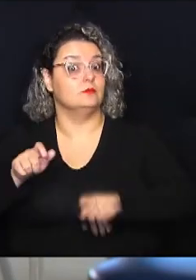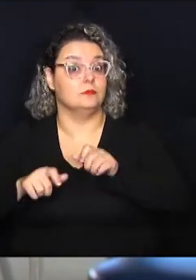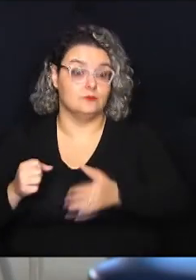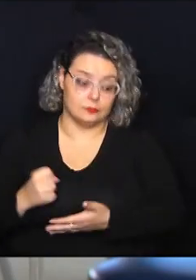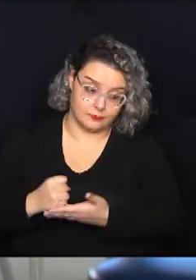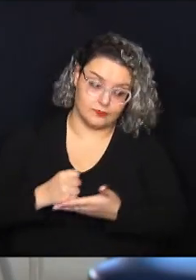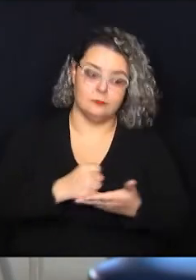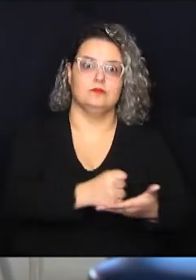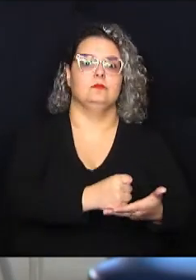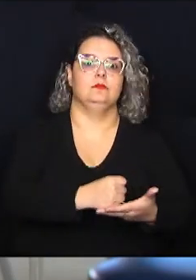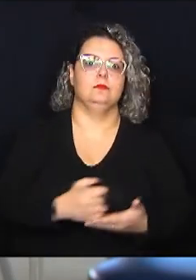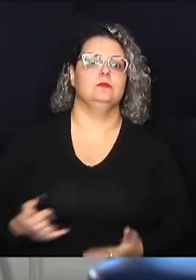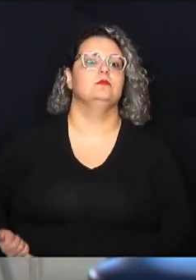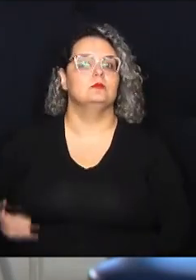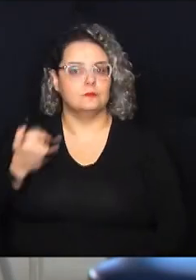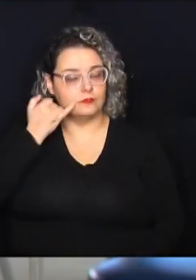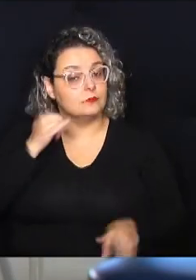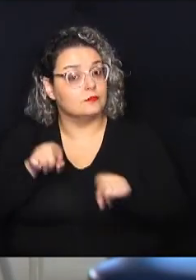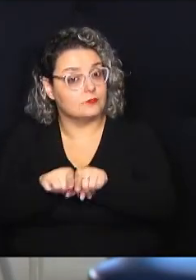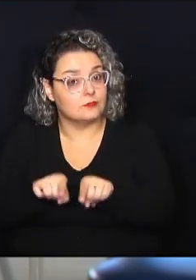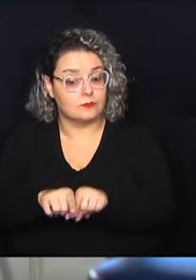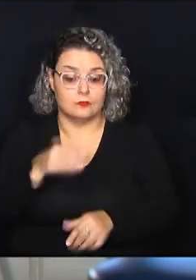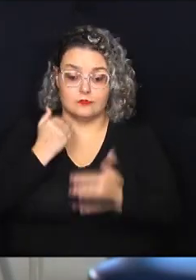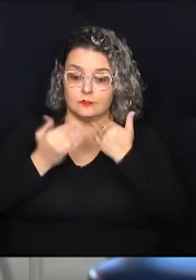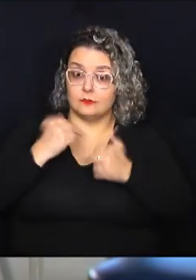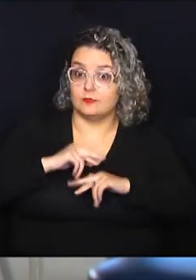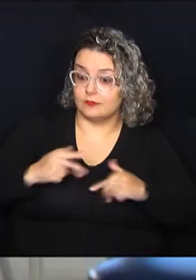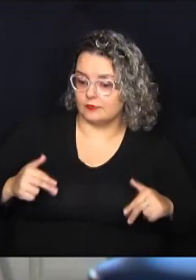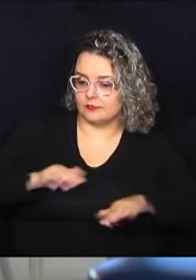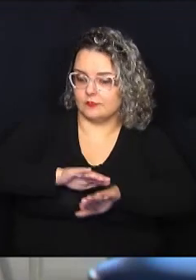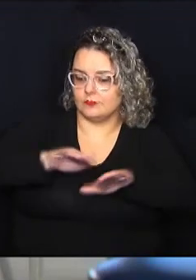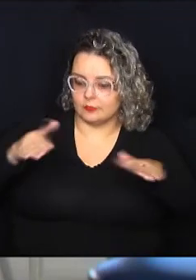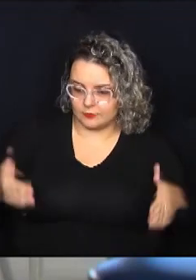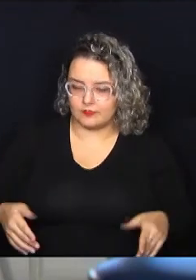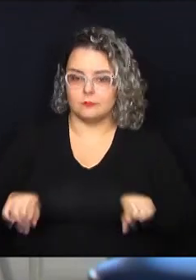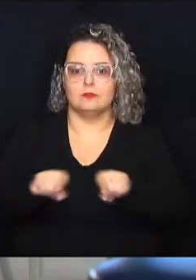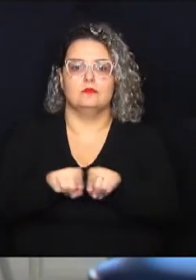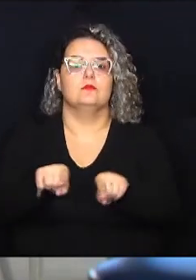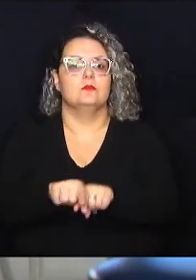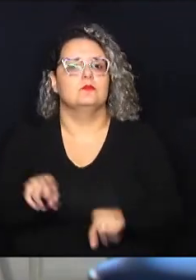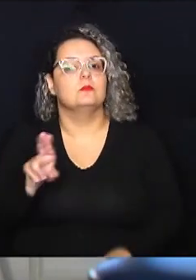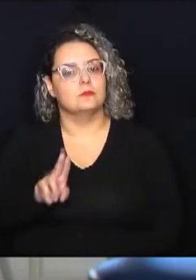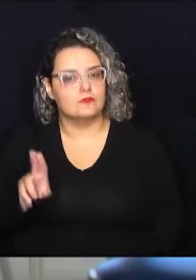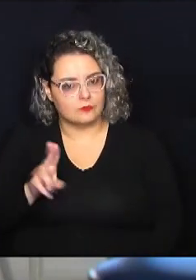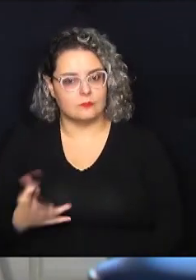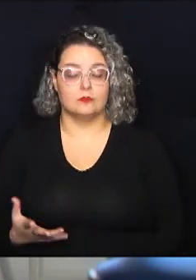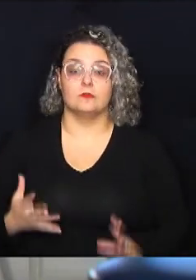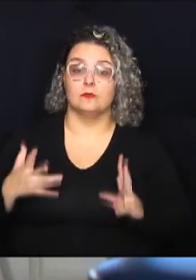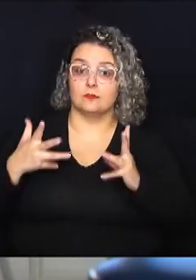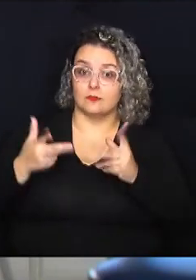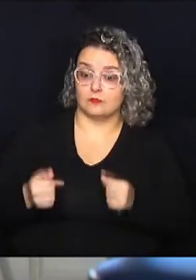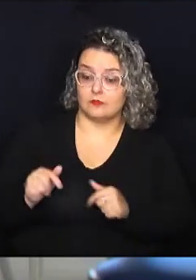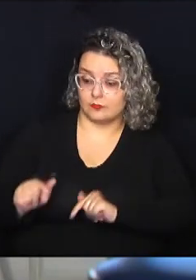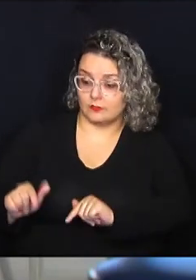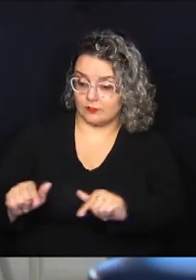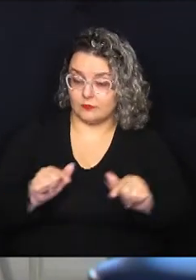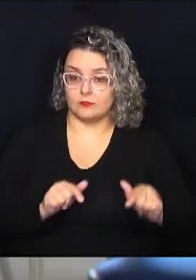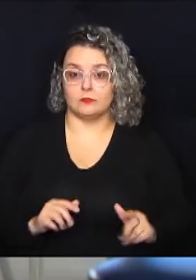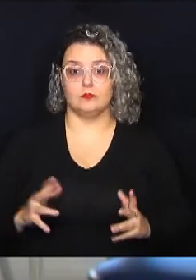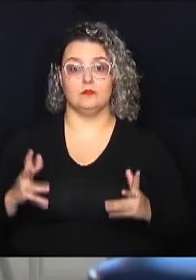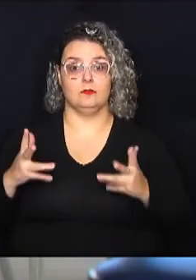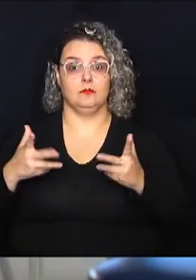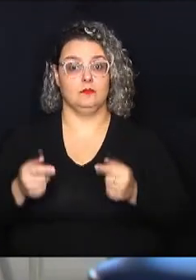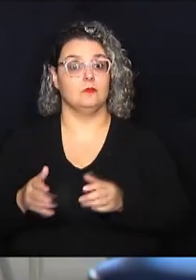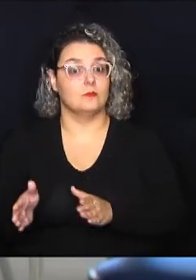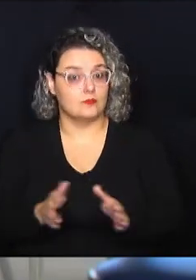vão e levam também se vai se alimentar na mesa também utiliza então todos esses locais e todos esses